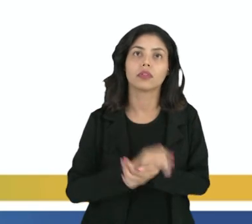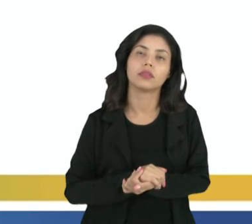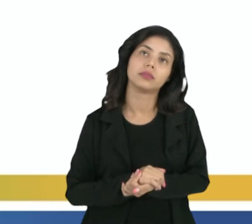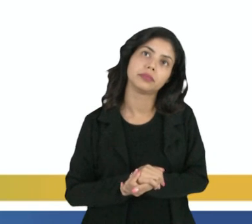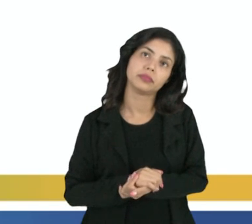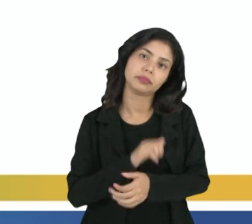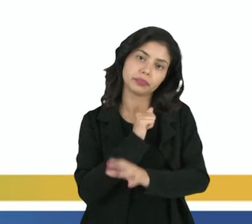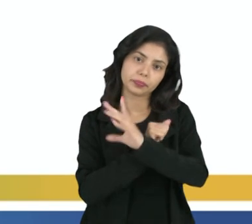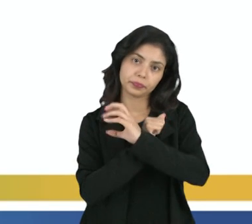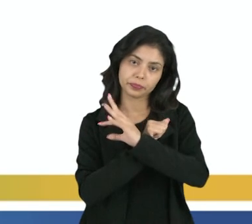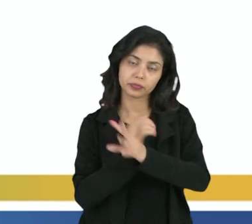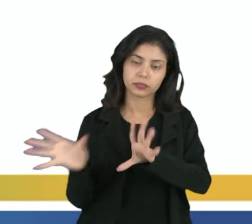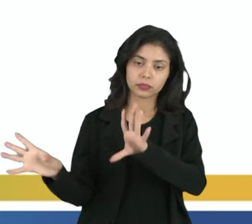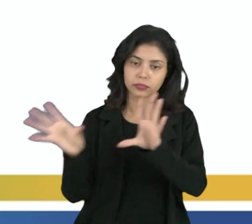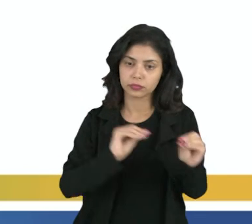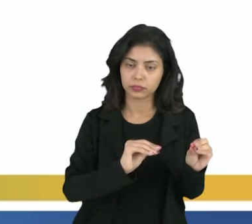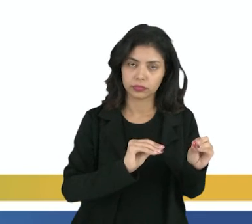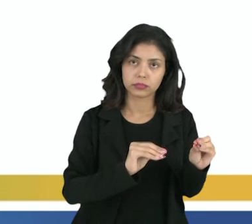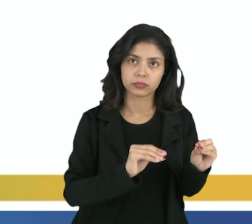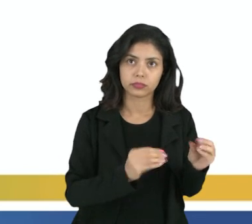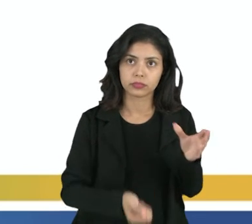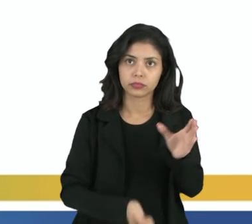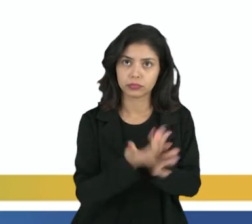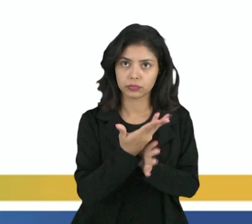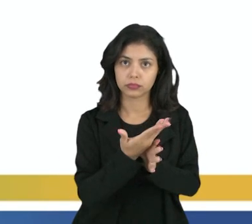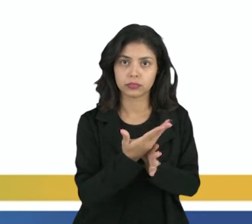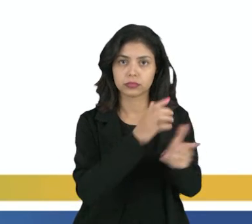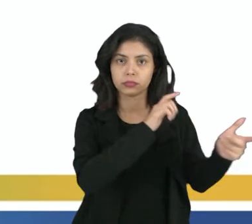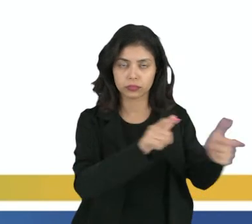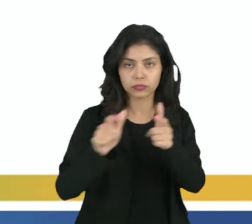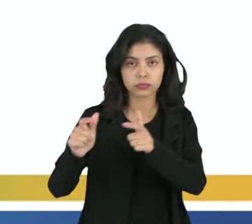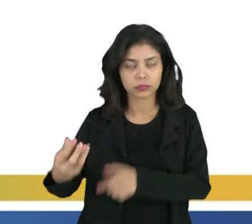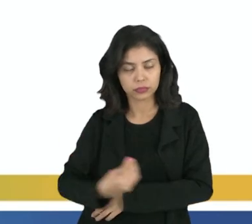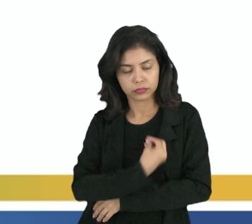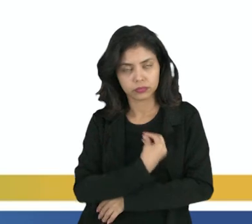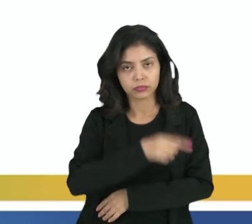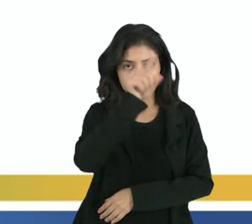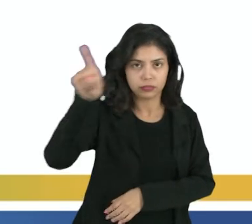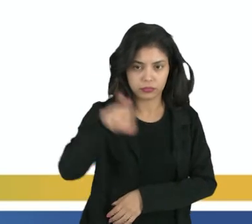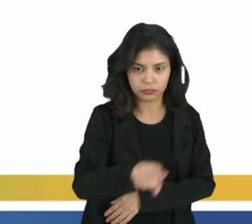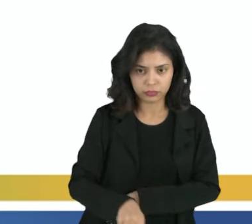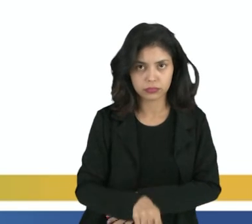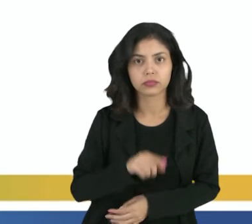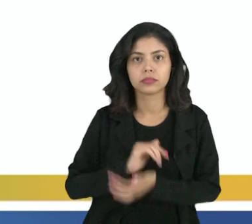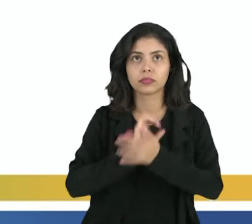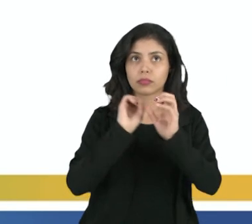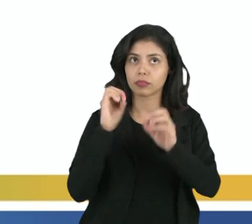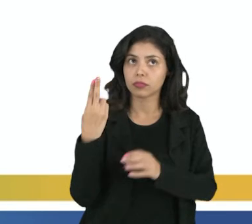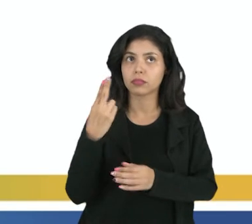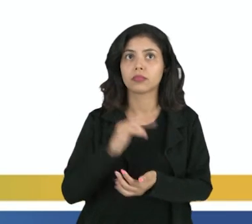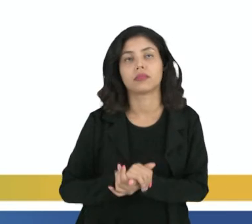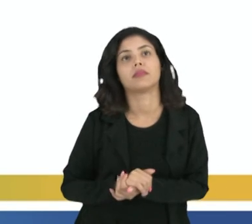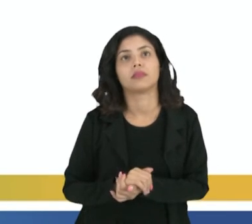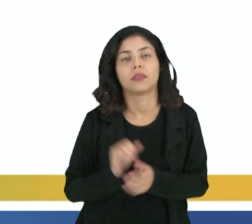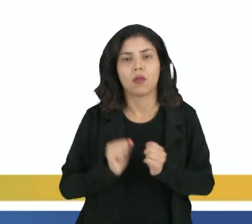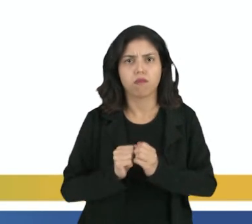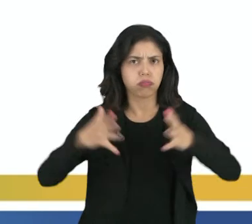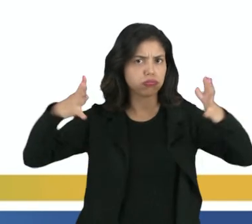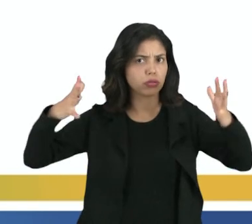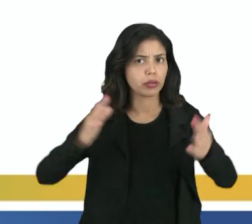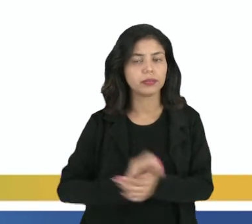são obtidos através né de ambientes tem a presença do relâmpago ou da